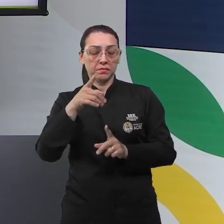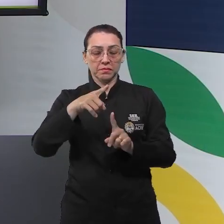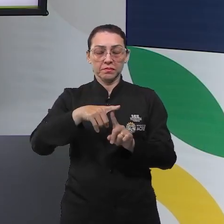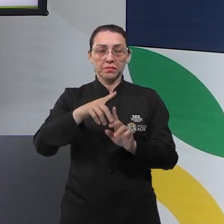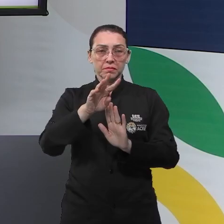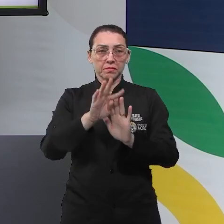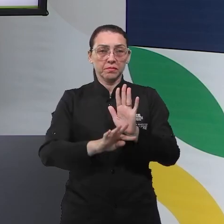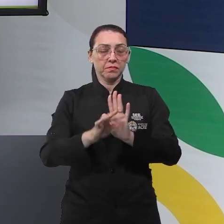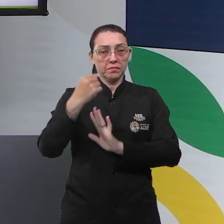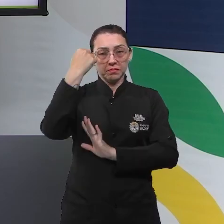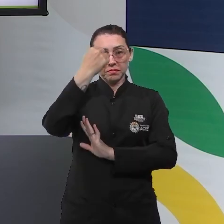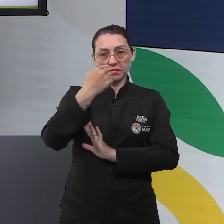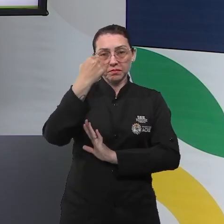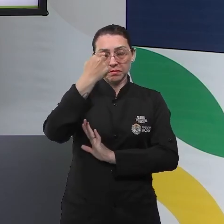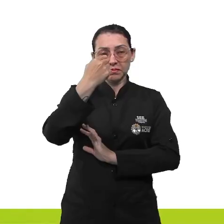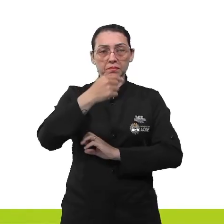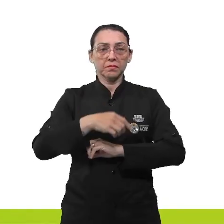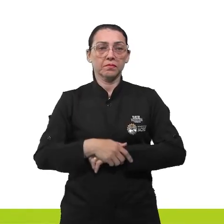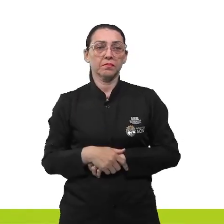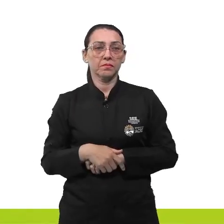texto da língua espanhola.